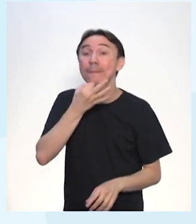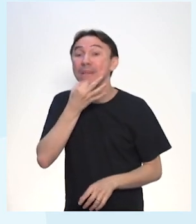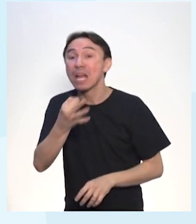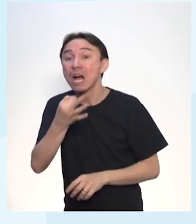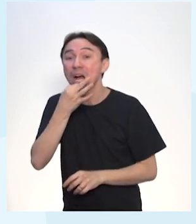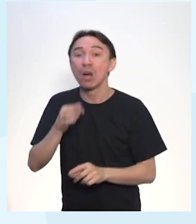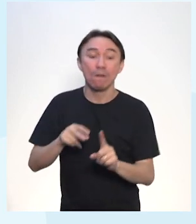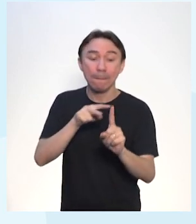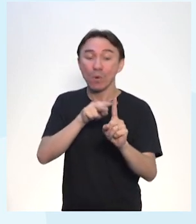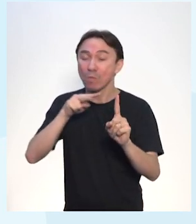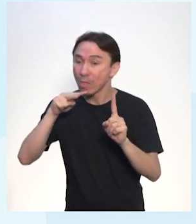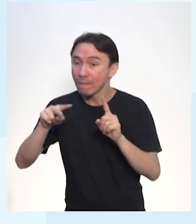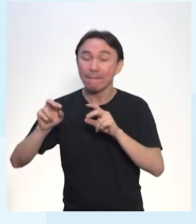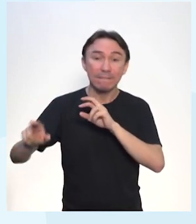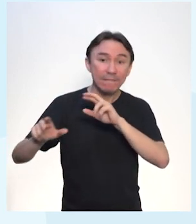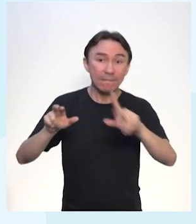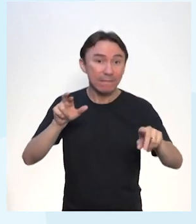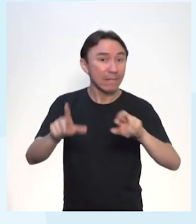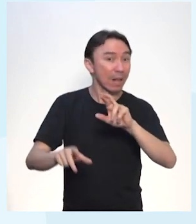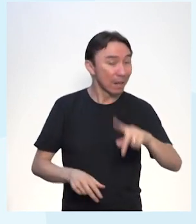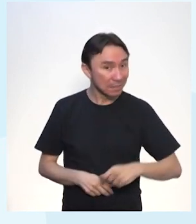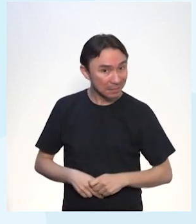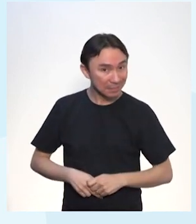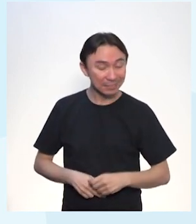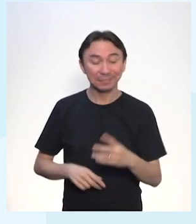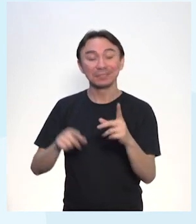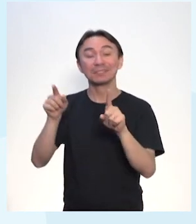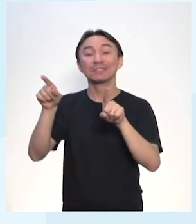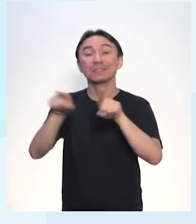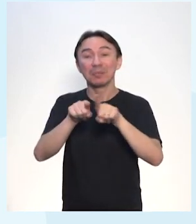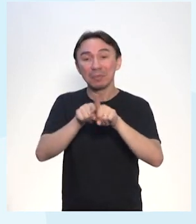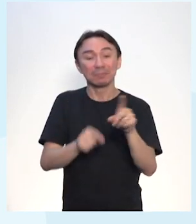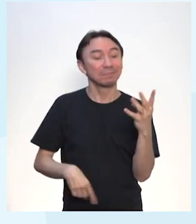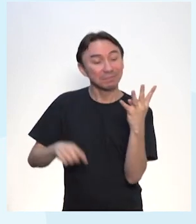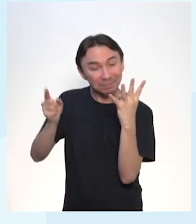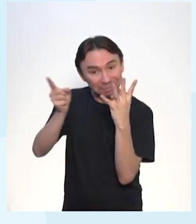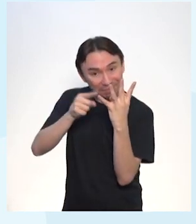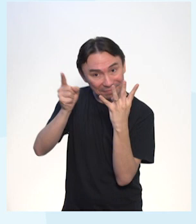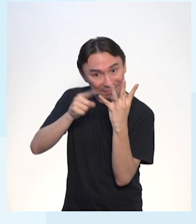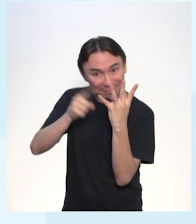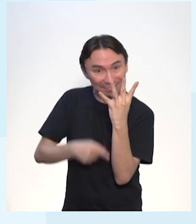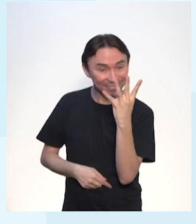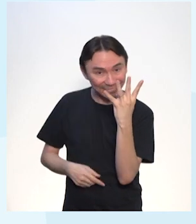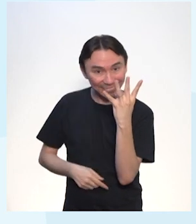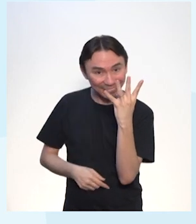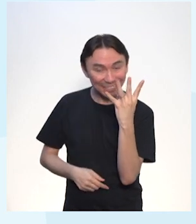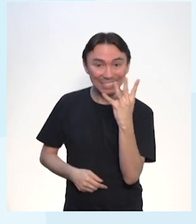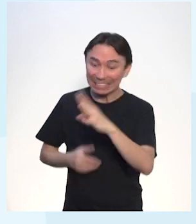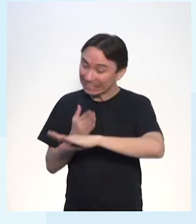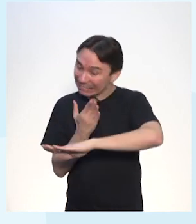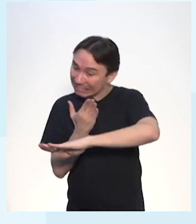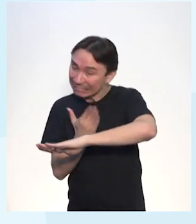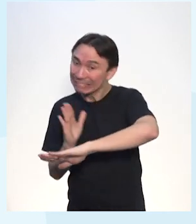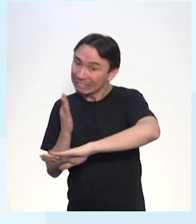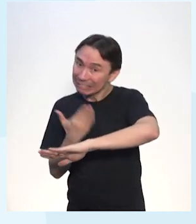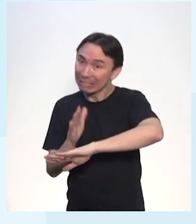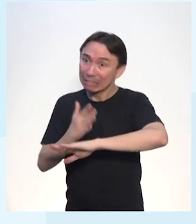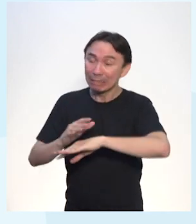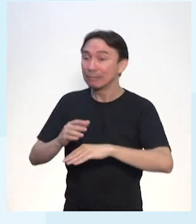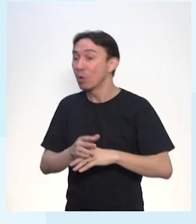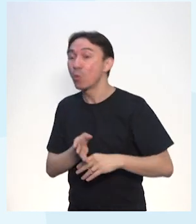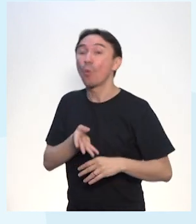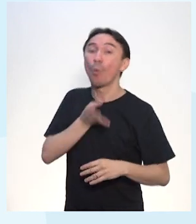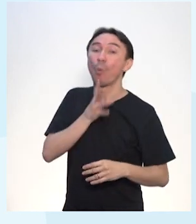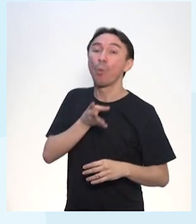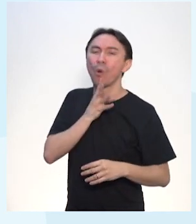vista diferentes, e aprender a conhecer. E quando a gente fala em aprender a conhecer, não é apenas a parte